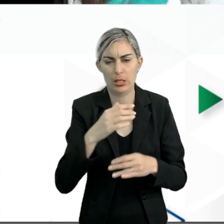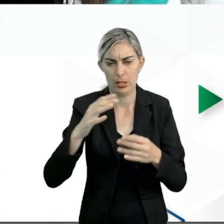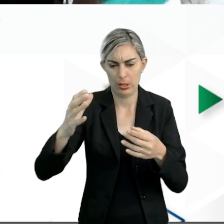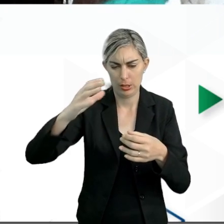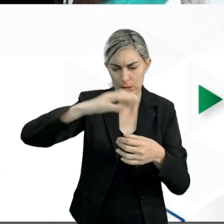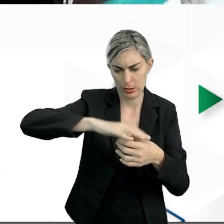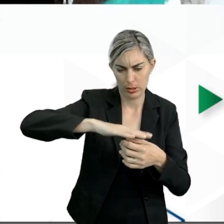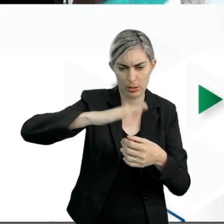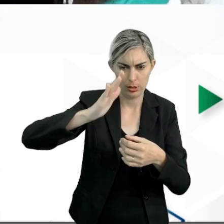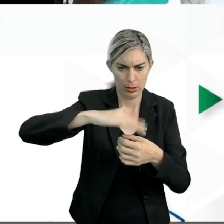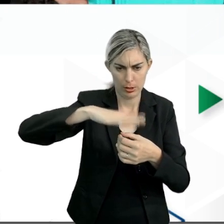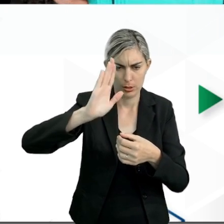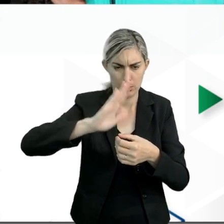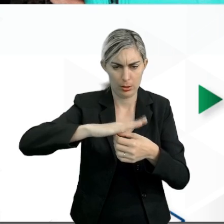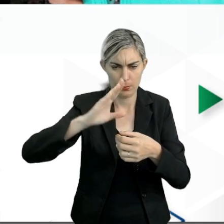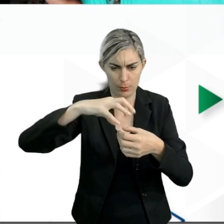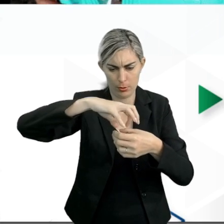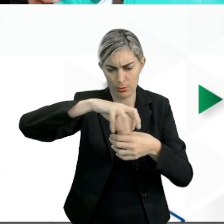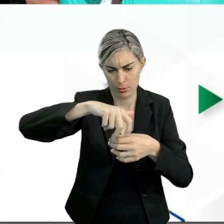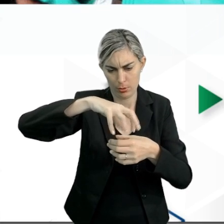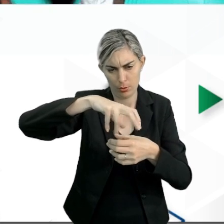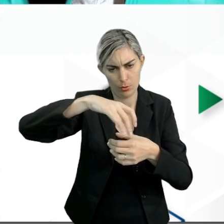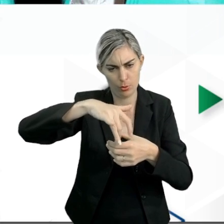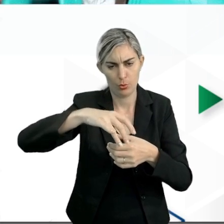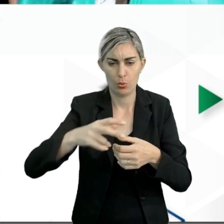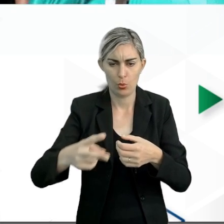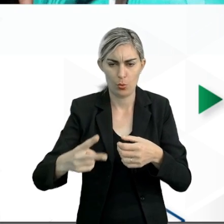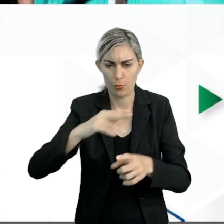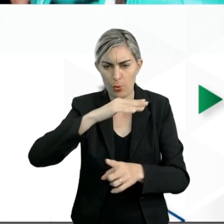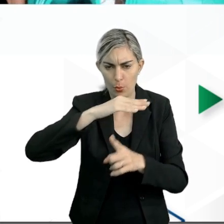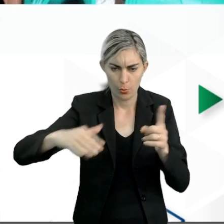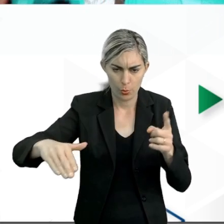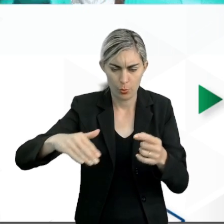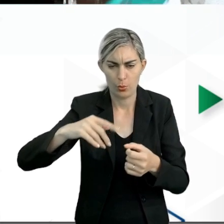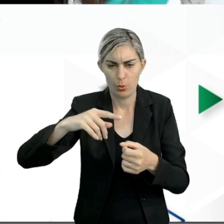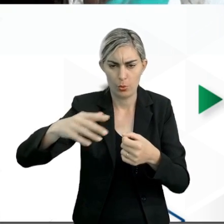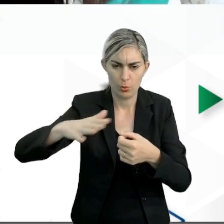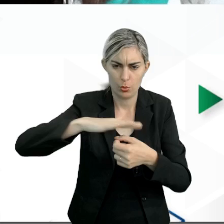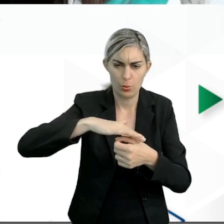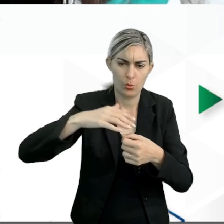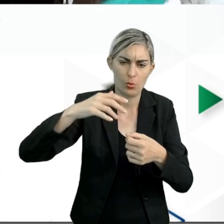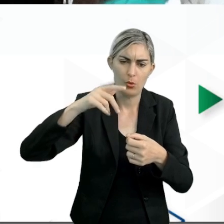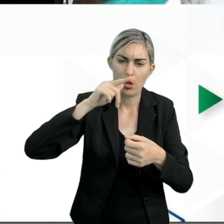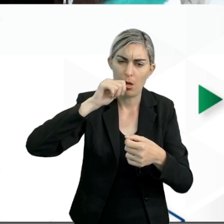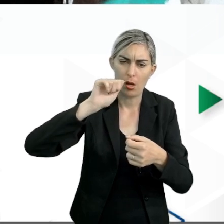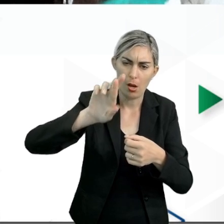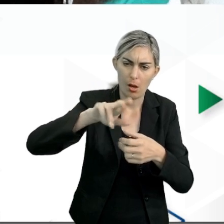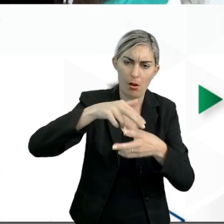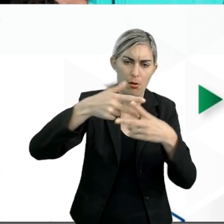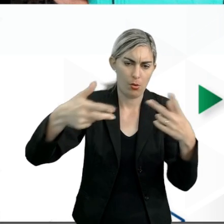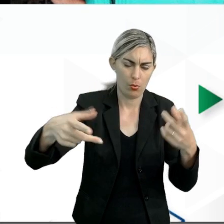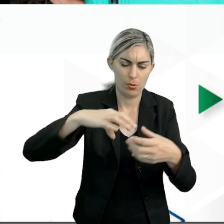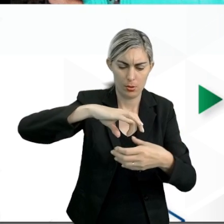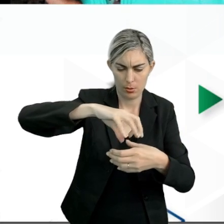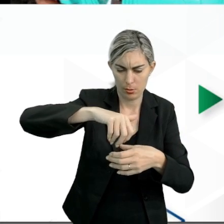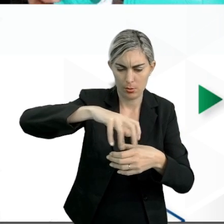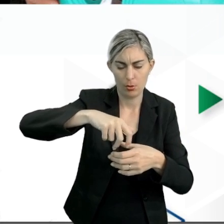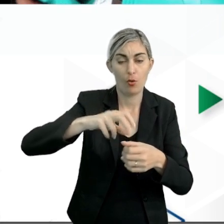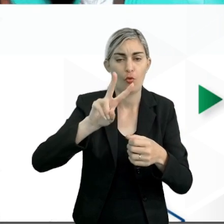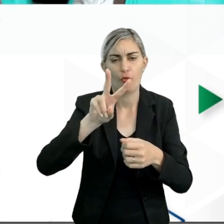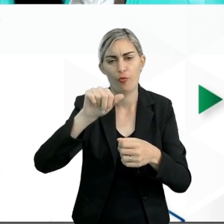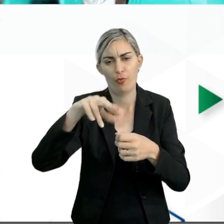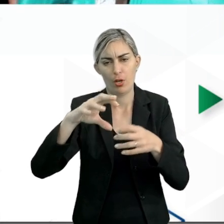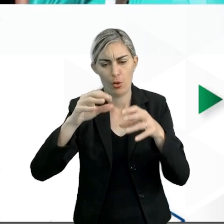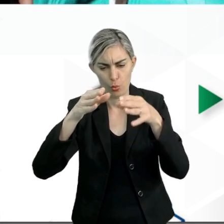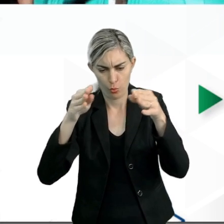da tampa o que é que a tampa ela vai fazer isolar a garrafa de possíveis correntes de convecção e o